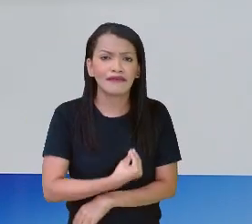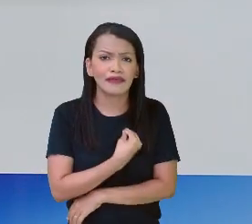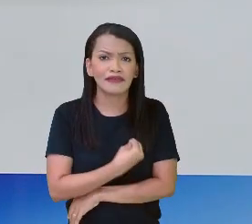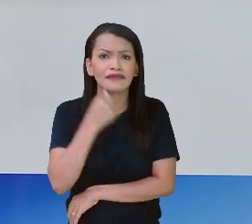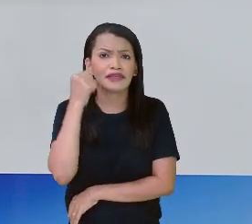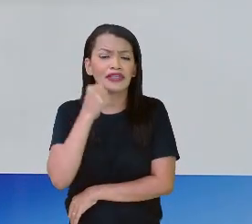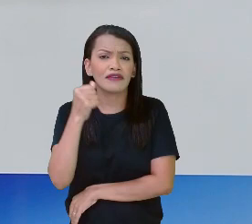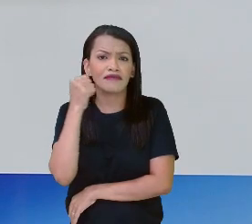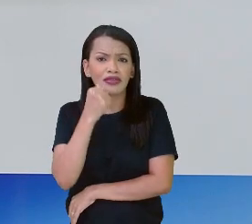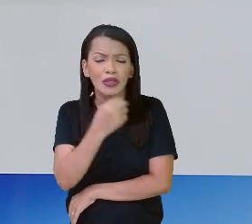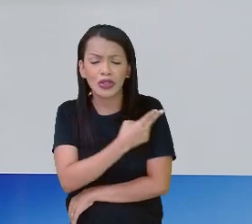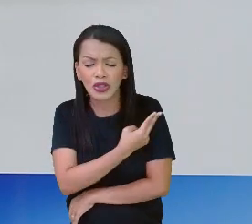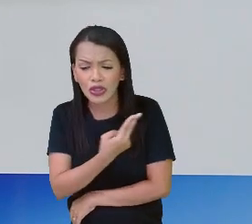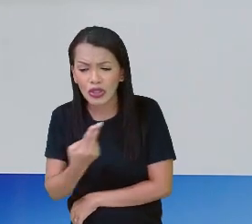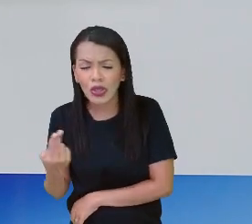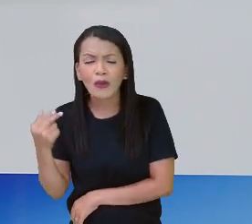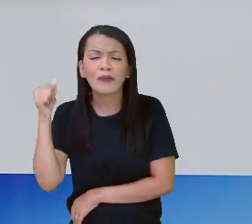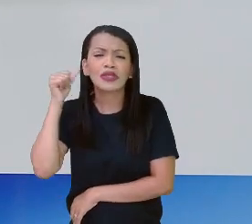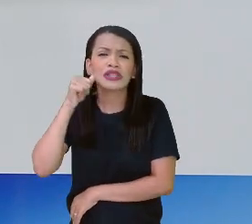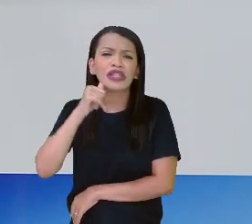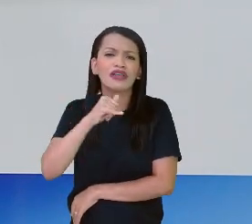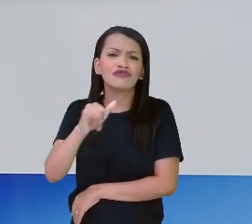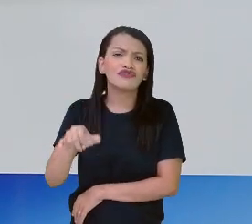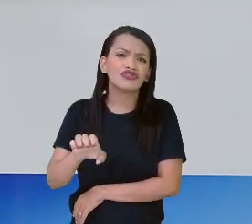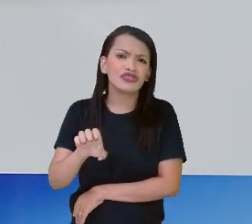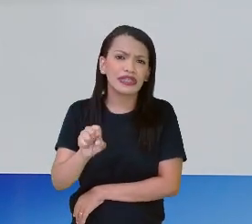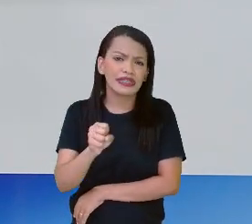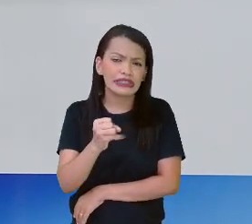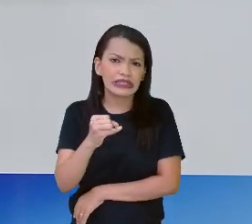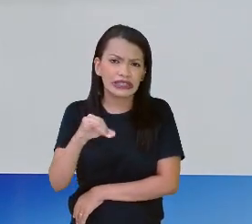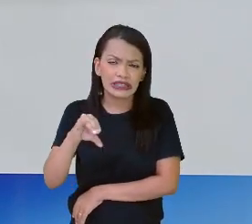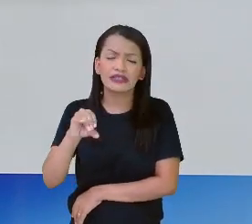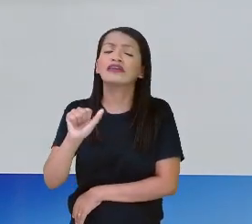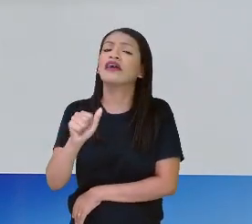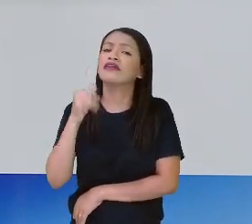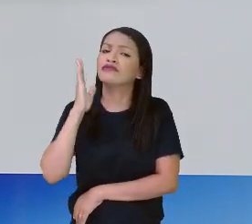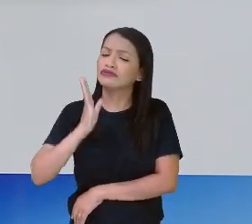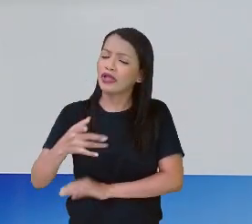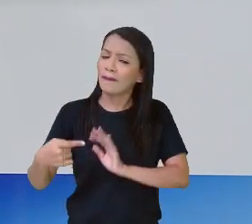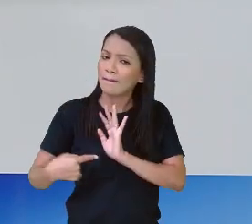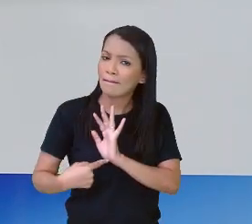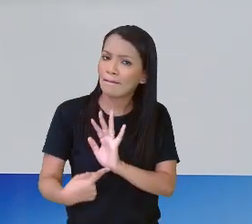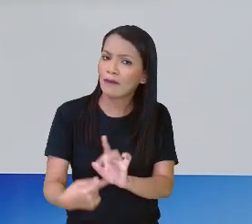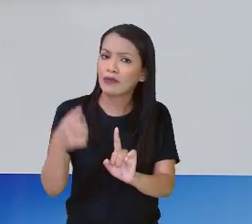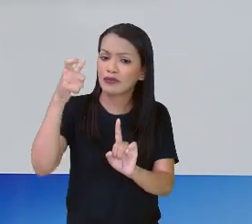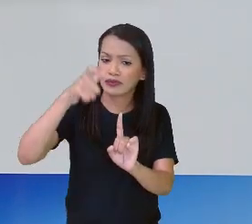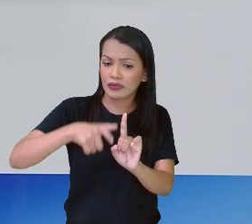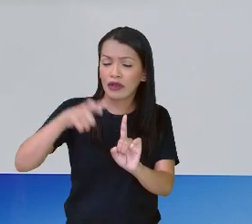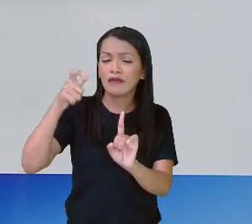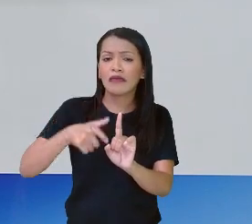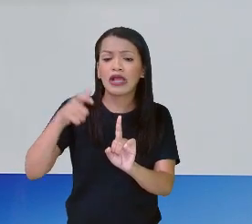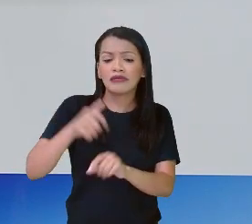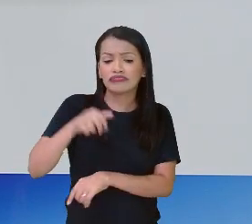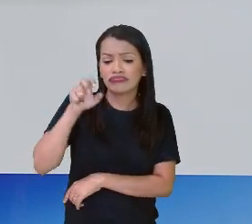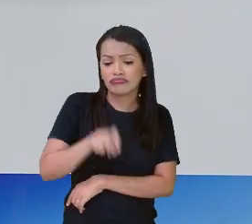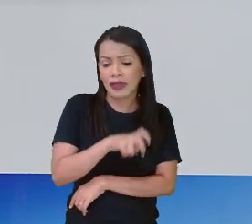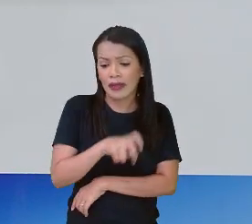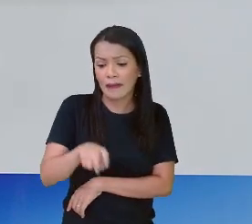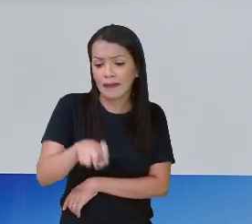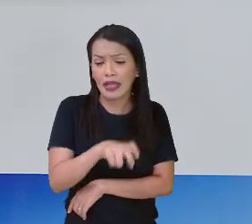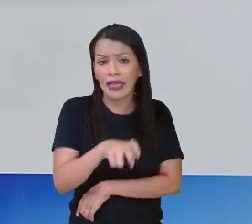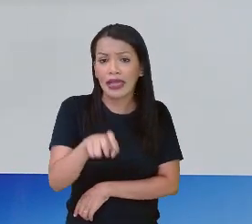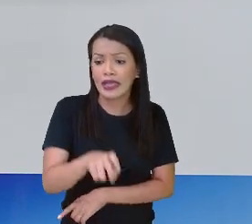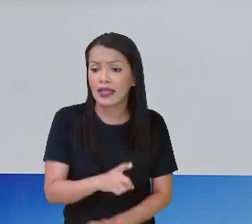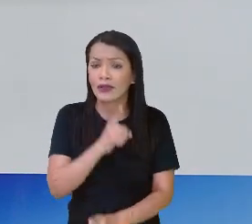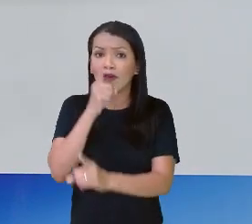chamada Jéssica, então já começou aí o teu conto, já apresentou uma personagem. Ao caminhar pela floresta, encontrou sua